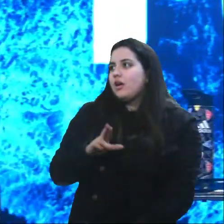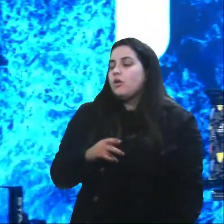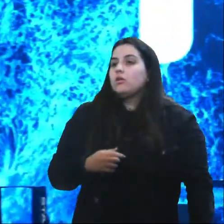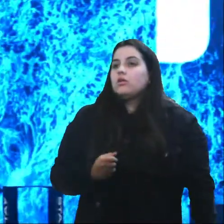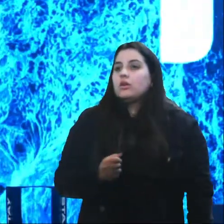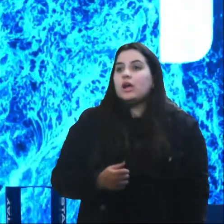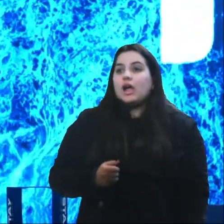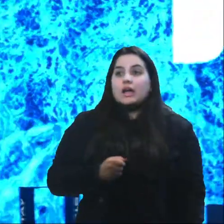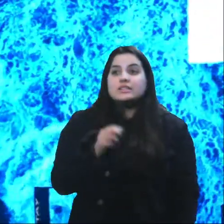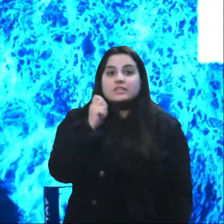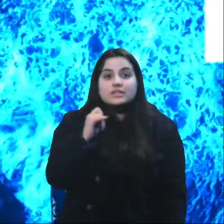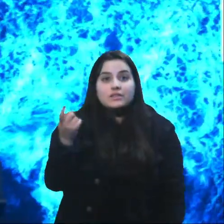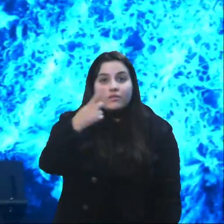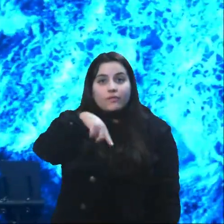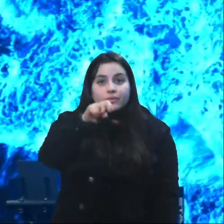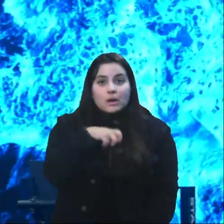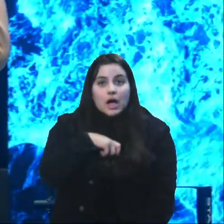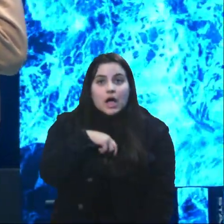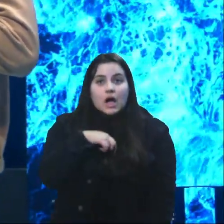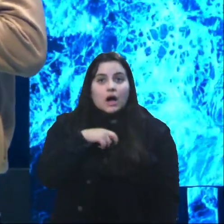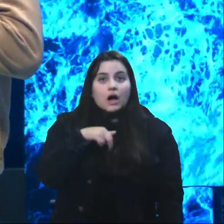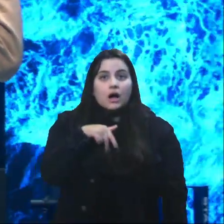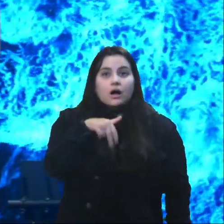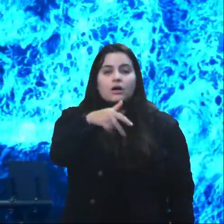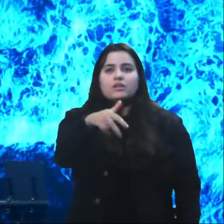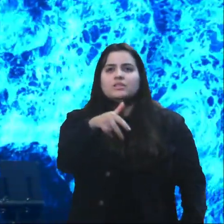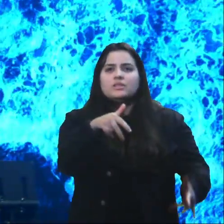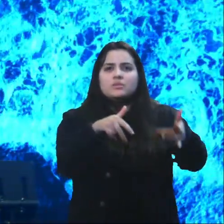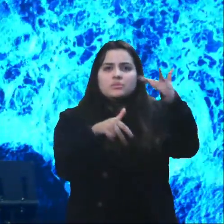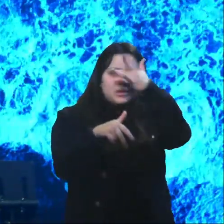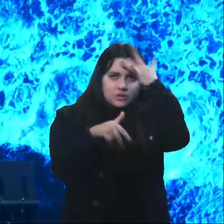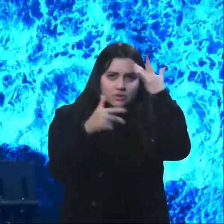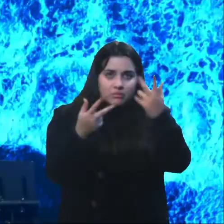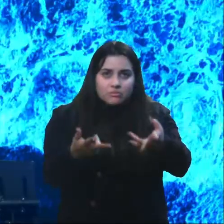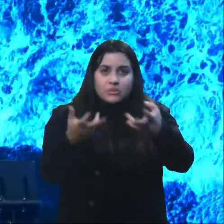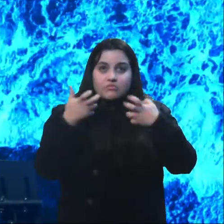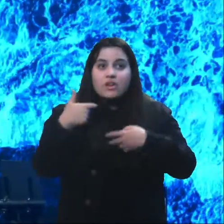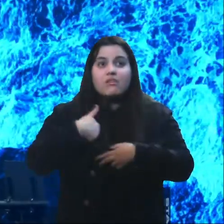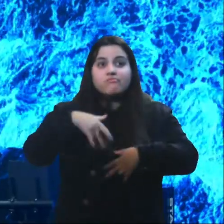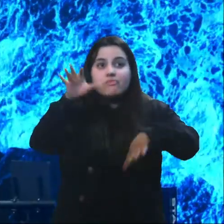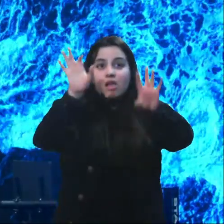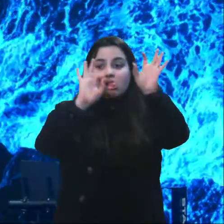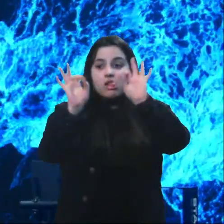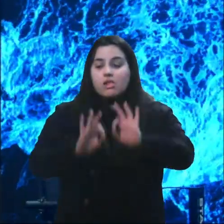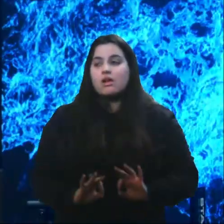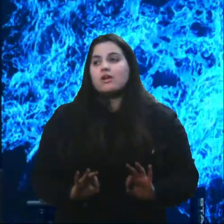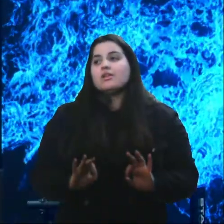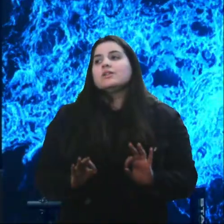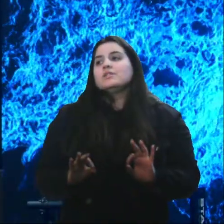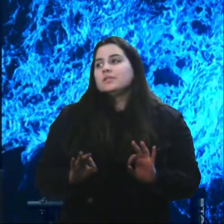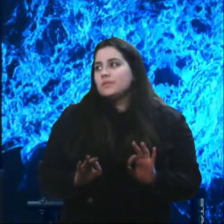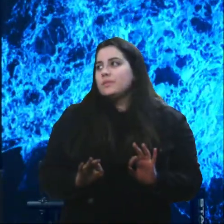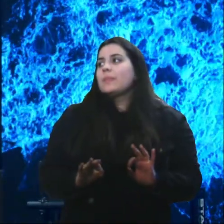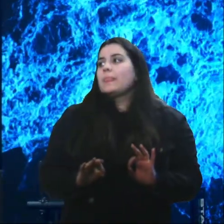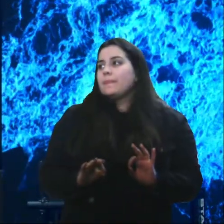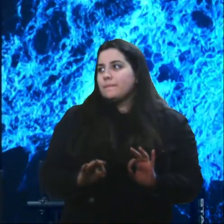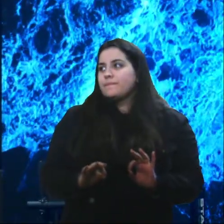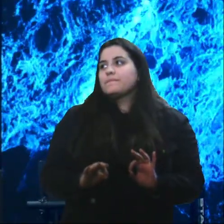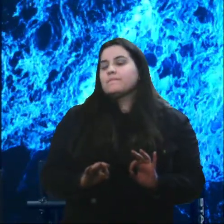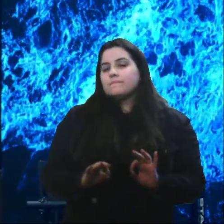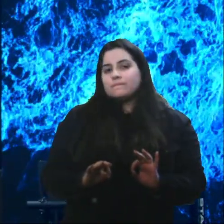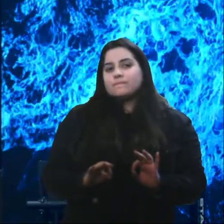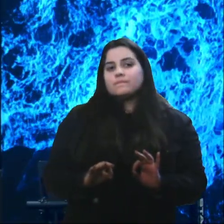você caminhar, as pessoas verem que você está preparando um caminho até o céu para elas.